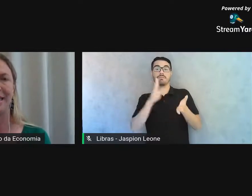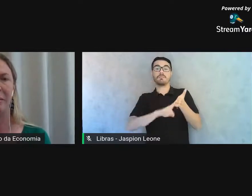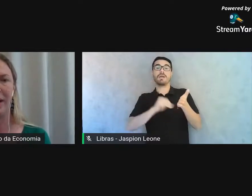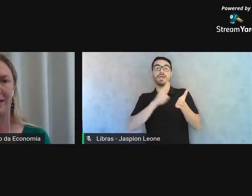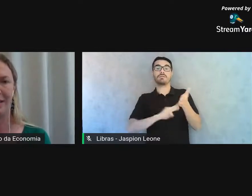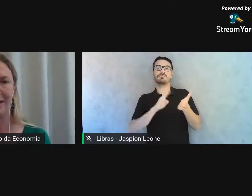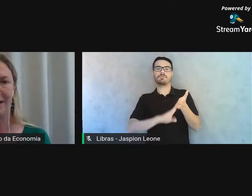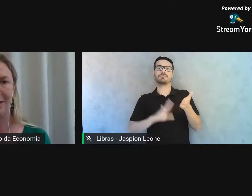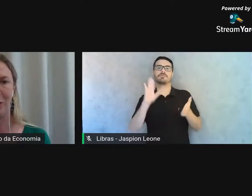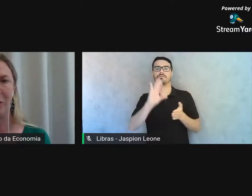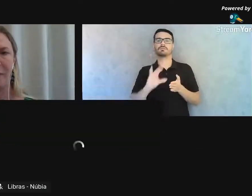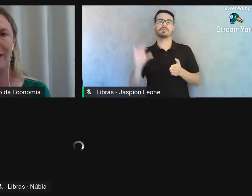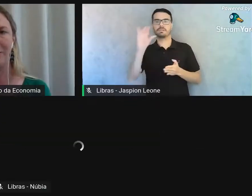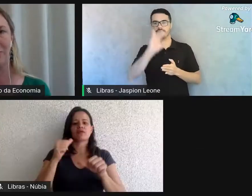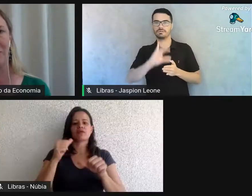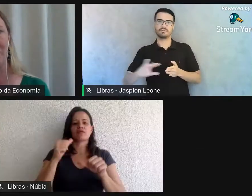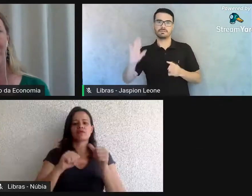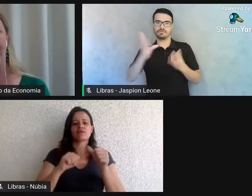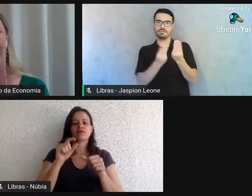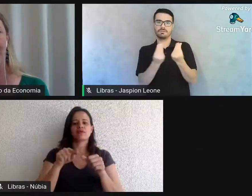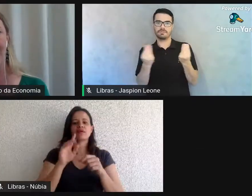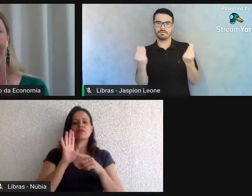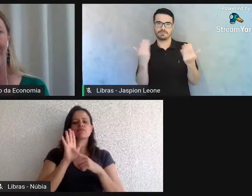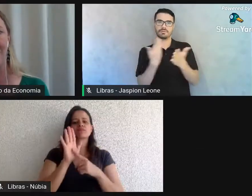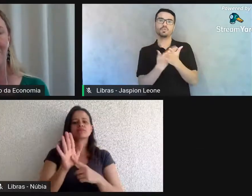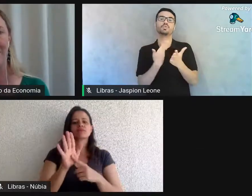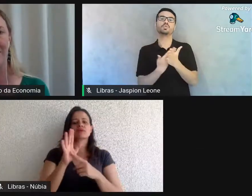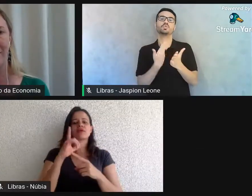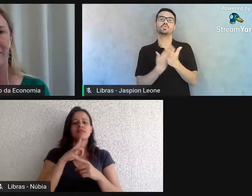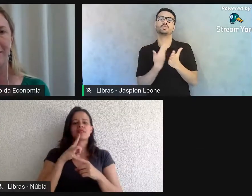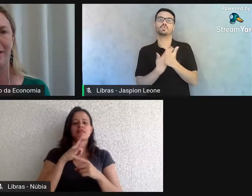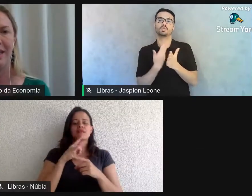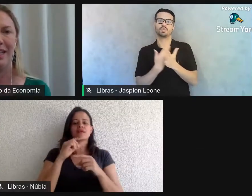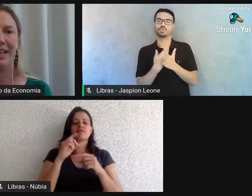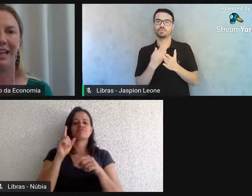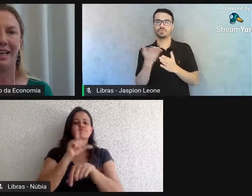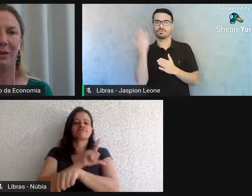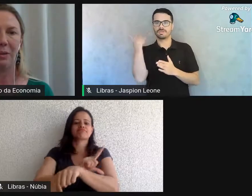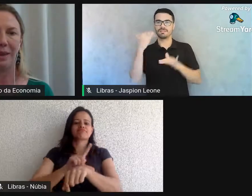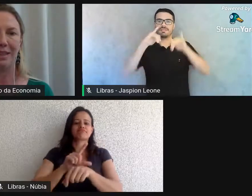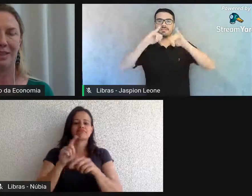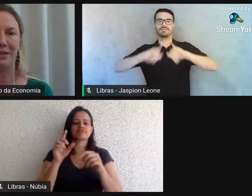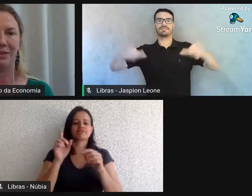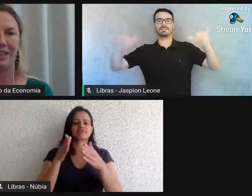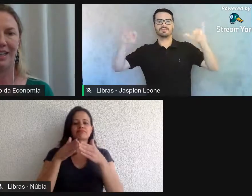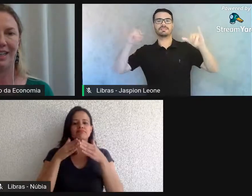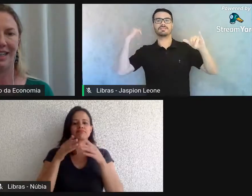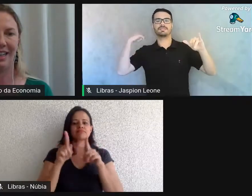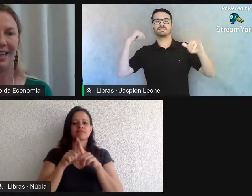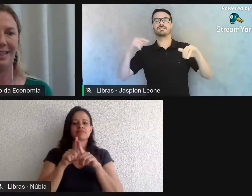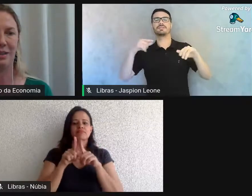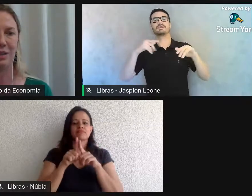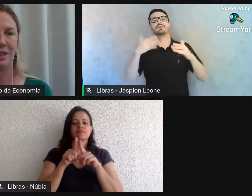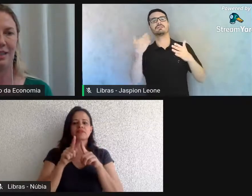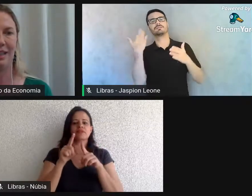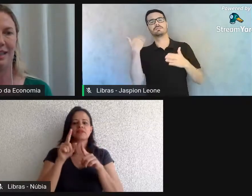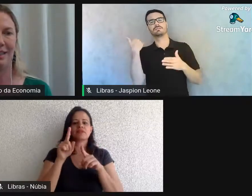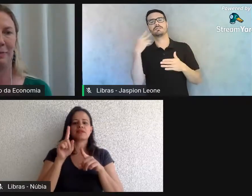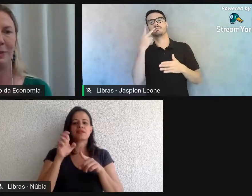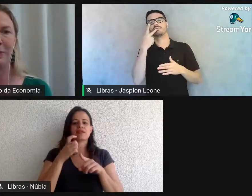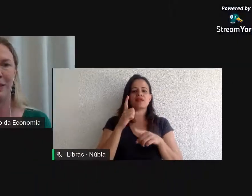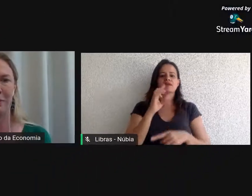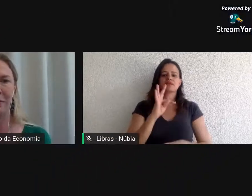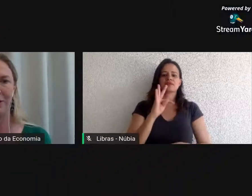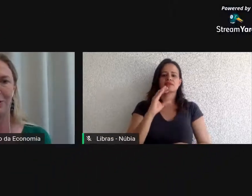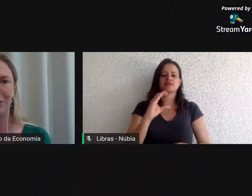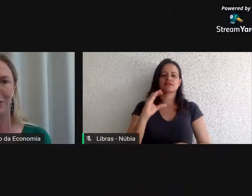qualificar ainda mais. É só comparar o estudo que eu publiquei dos gargalos do licenciamento em comparação a esse do TCC.